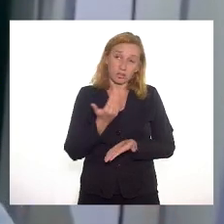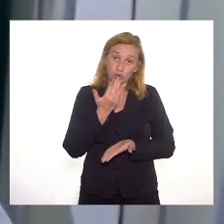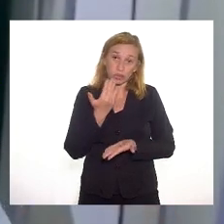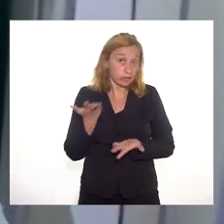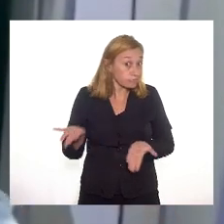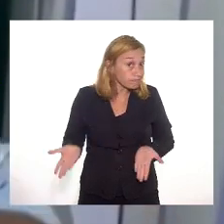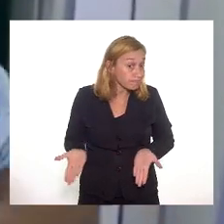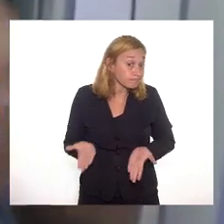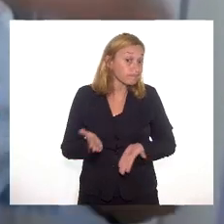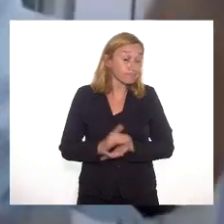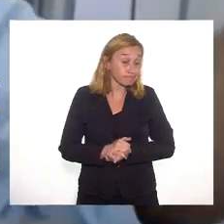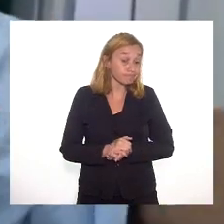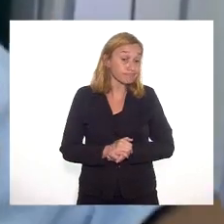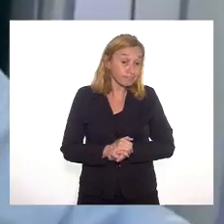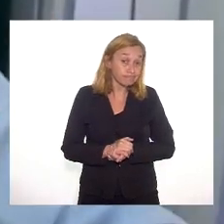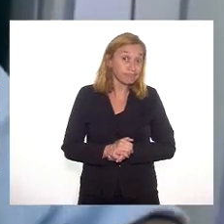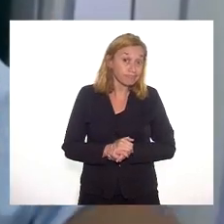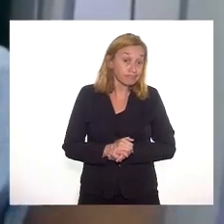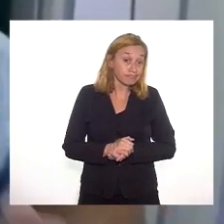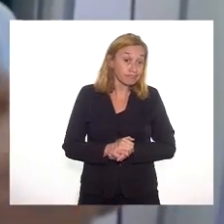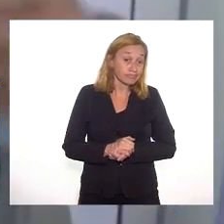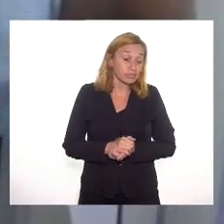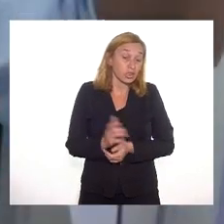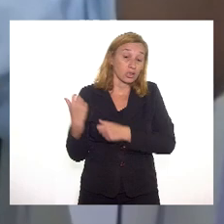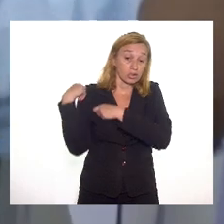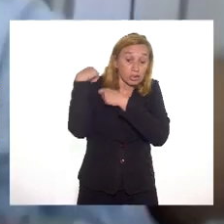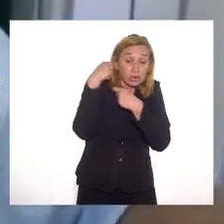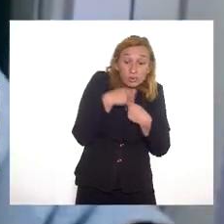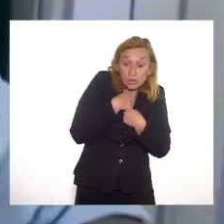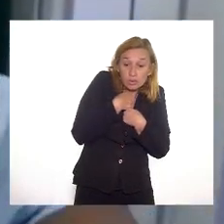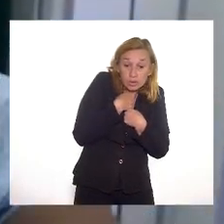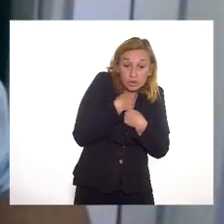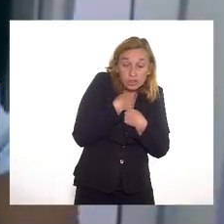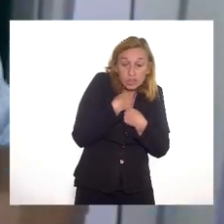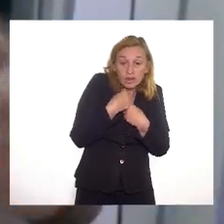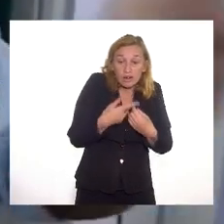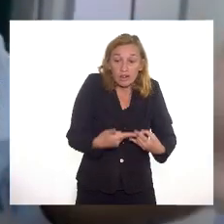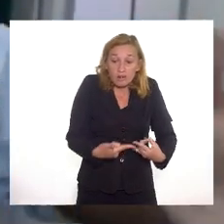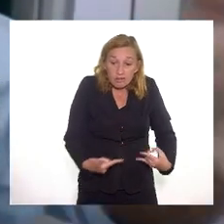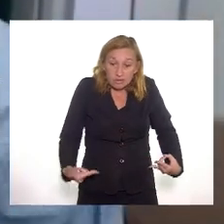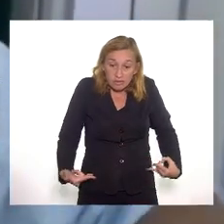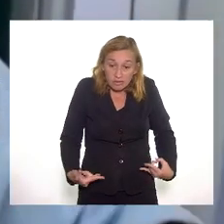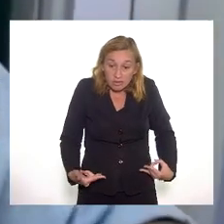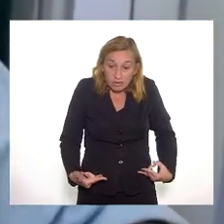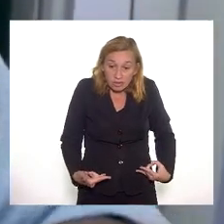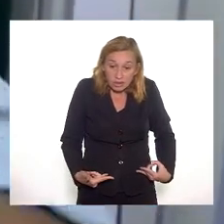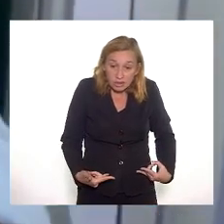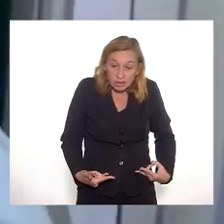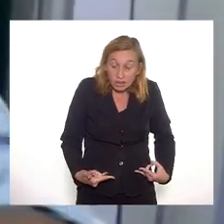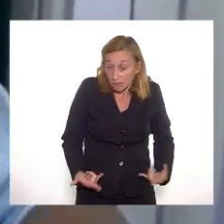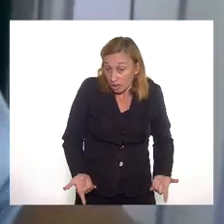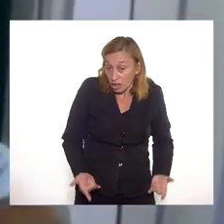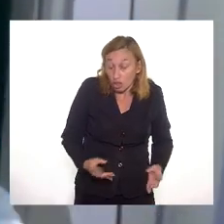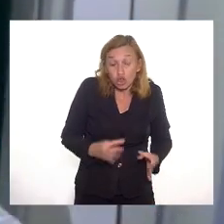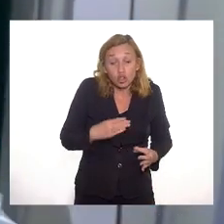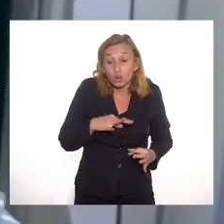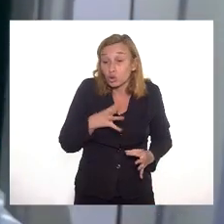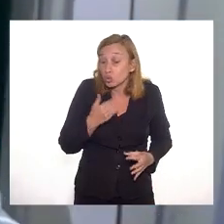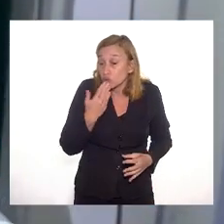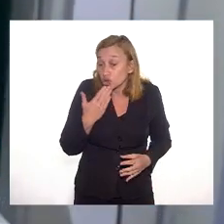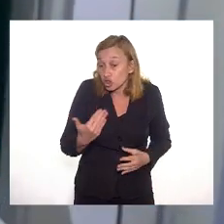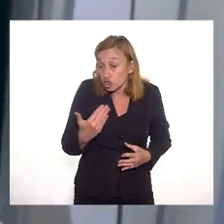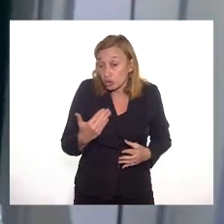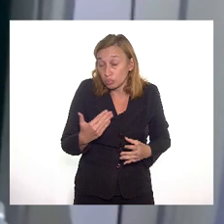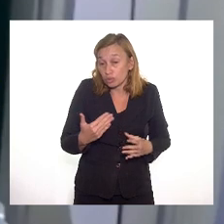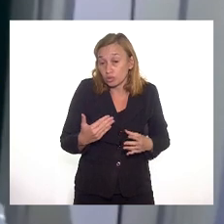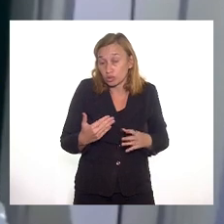alimentos, né? Passando por cobertores, fraldas infantis e geriátricas, todo tipo de item